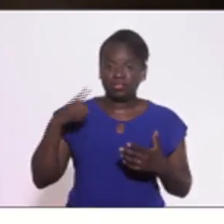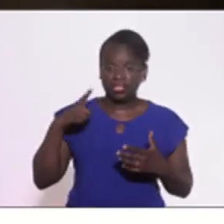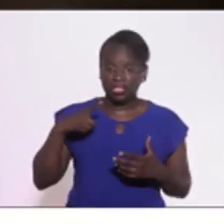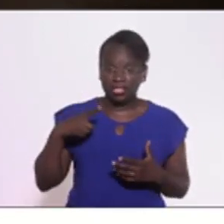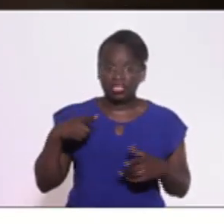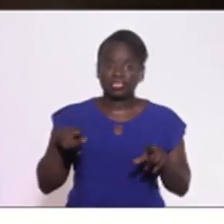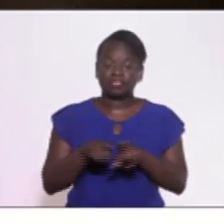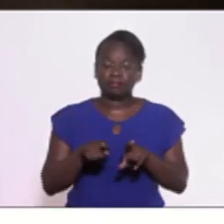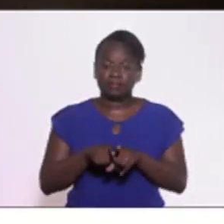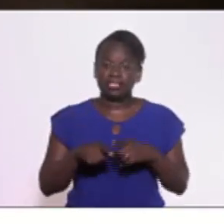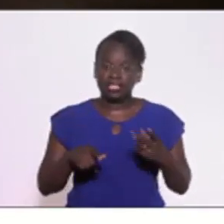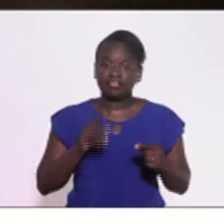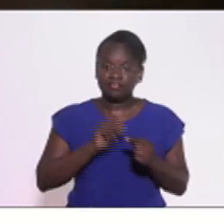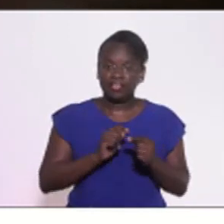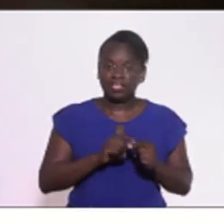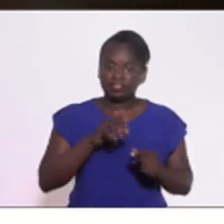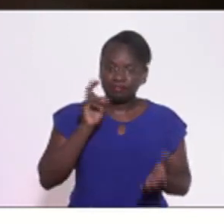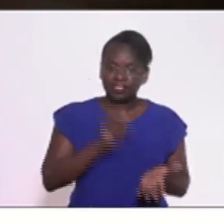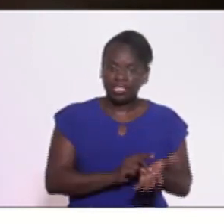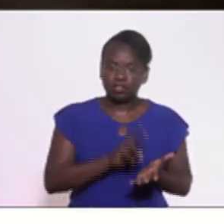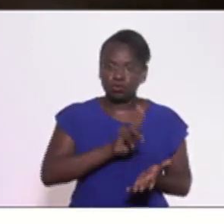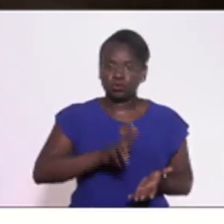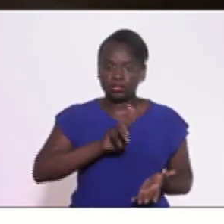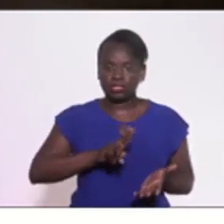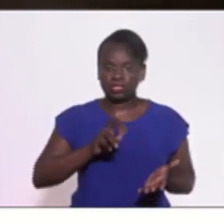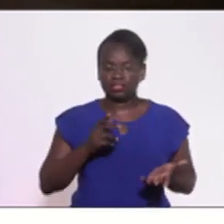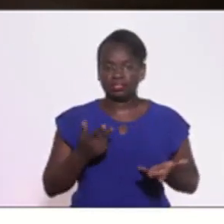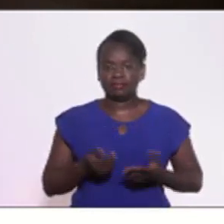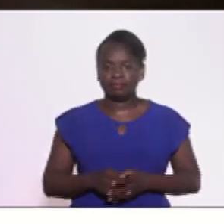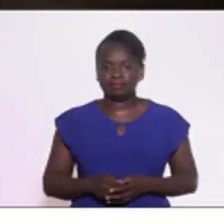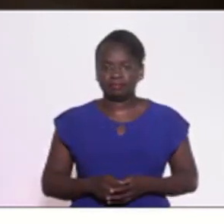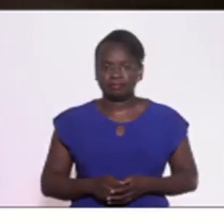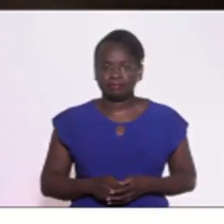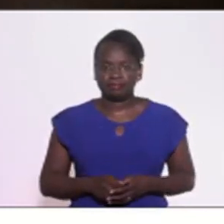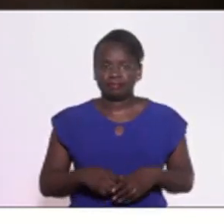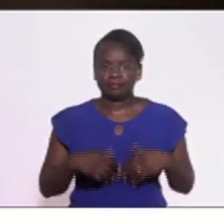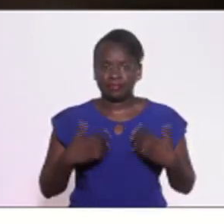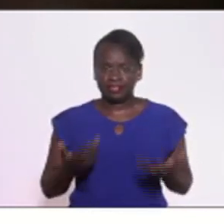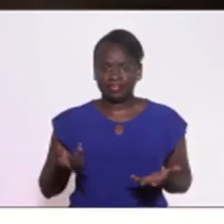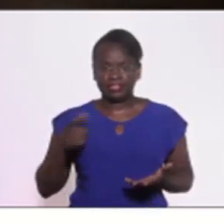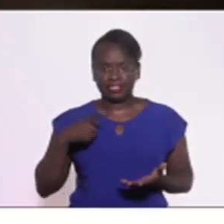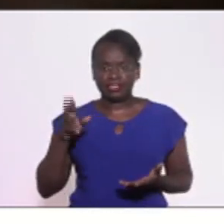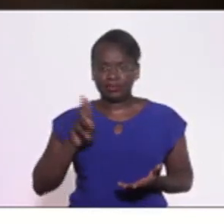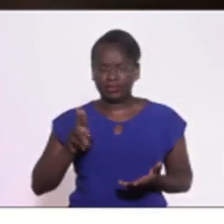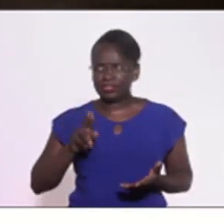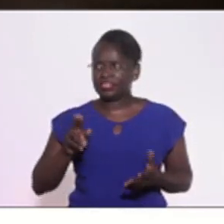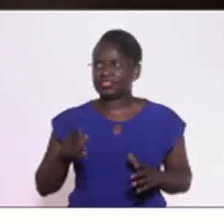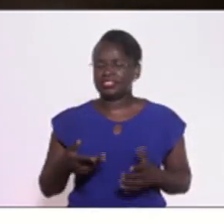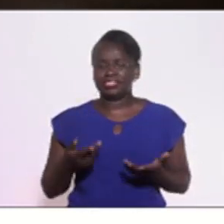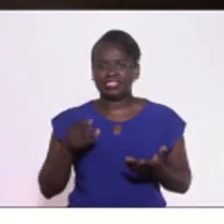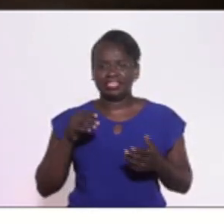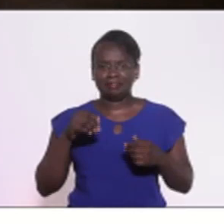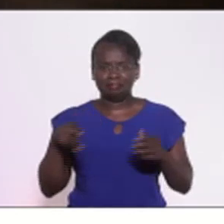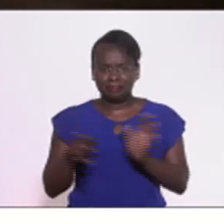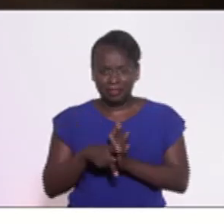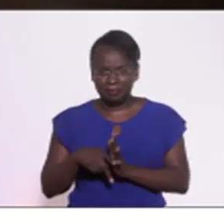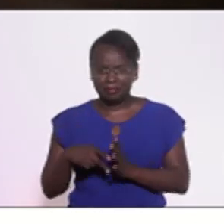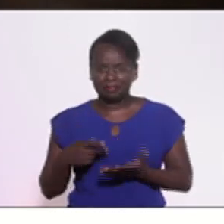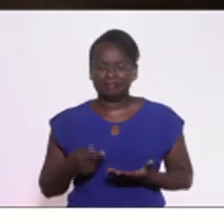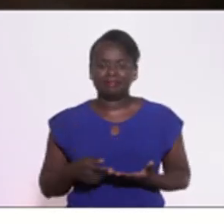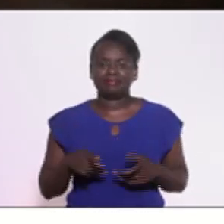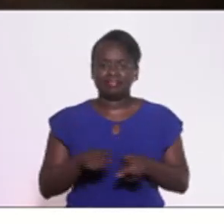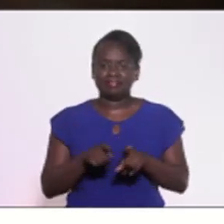proclamados e aquilo que ele efetivamente utiliza como valores de uso, entre aquilo que ele diz como teoria esposada e aquilo que